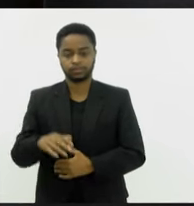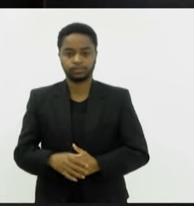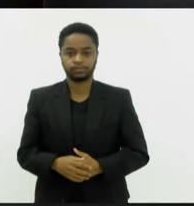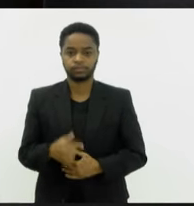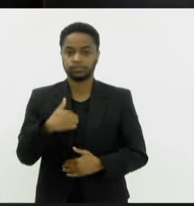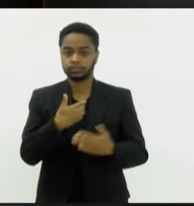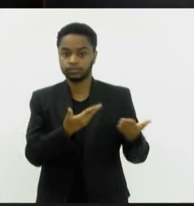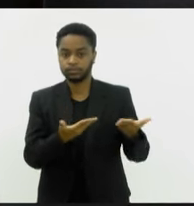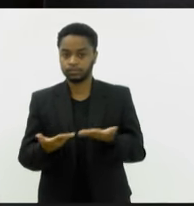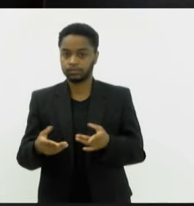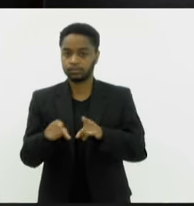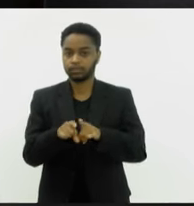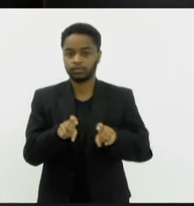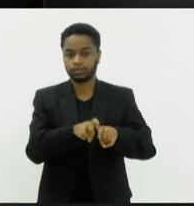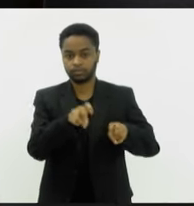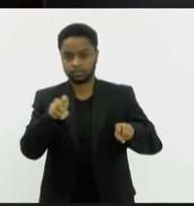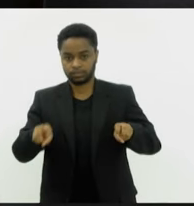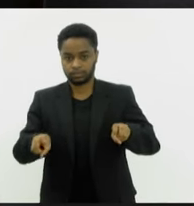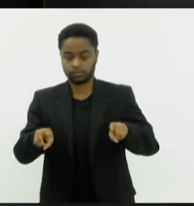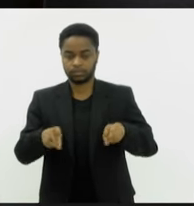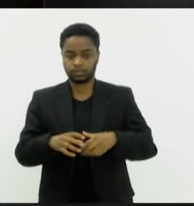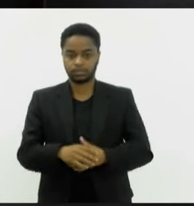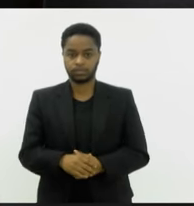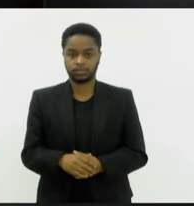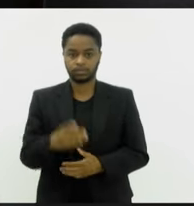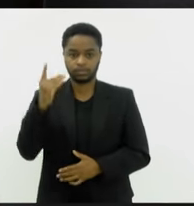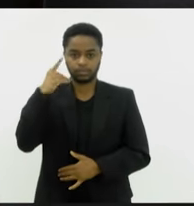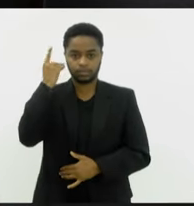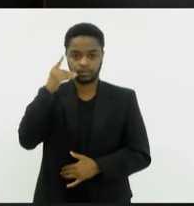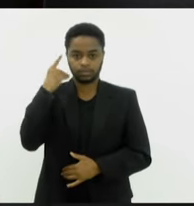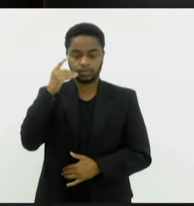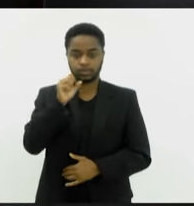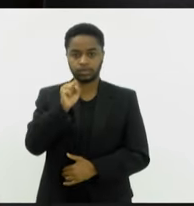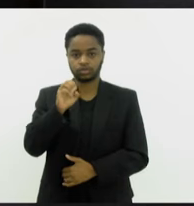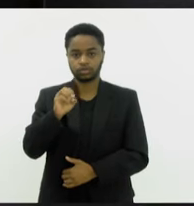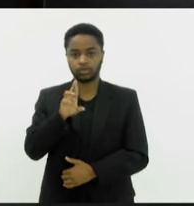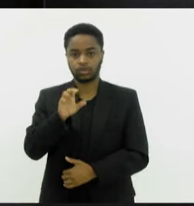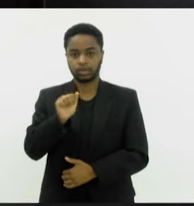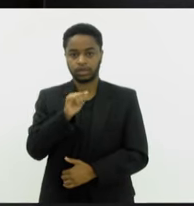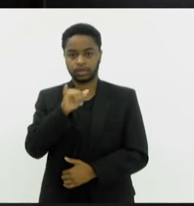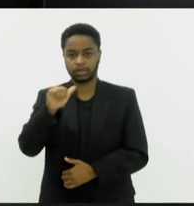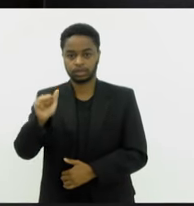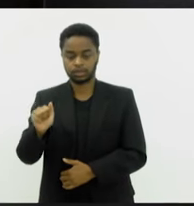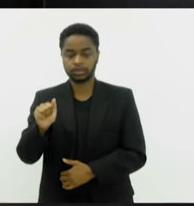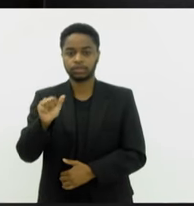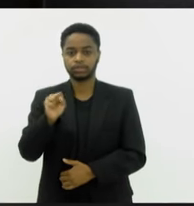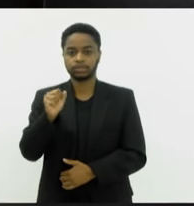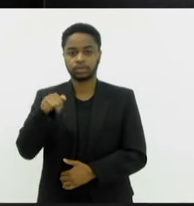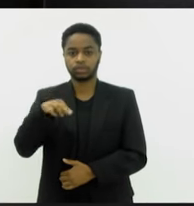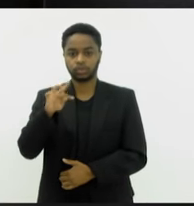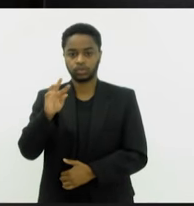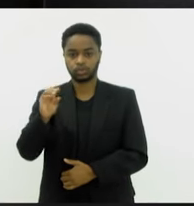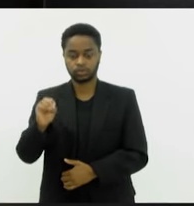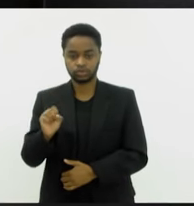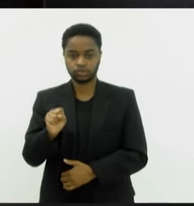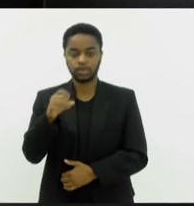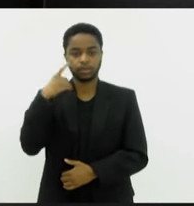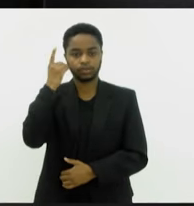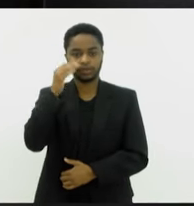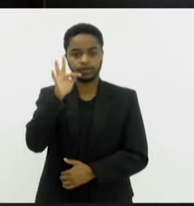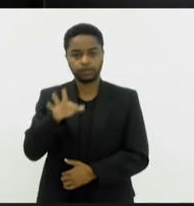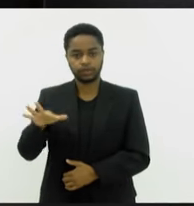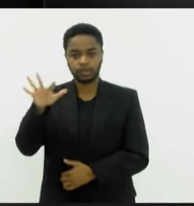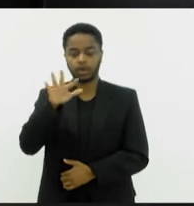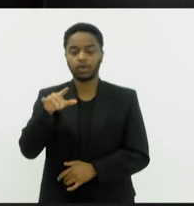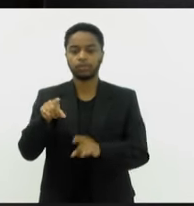convido ainda para compor a mesa a deputada Soraia Santos deputada Federal e procuradora da mulher na câmara do